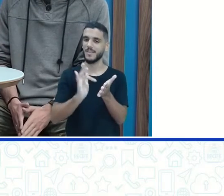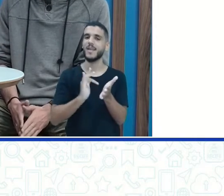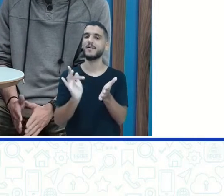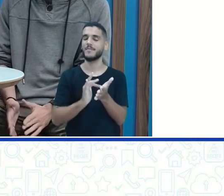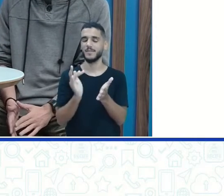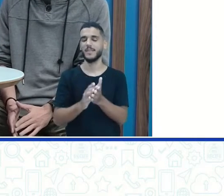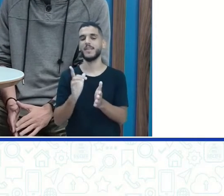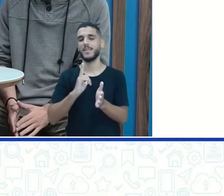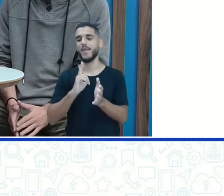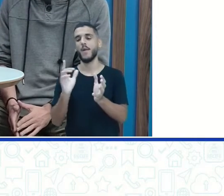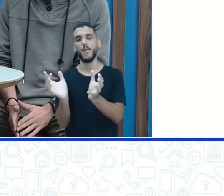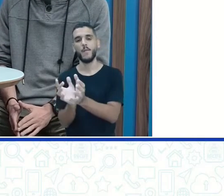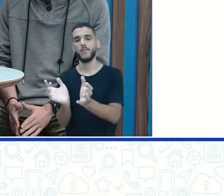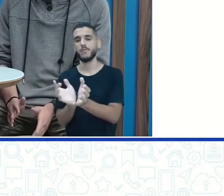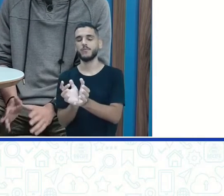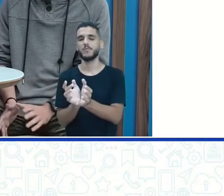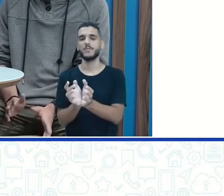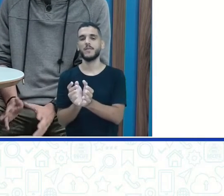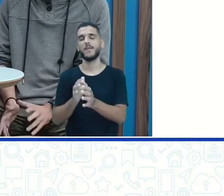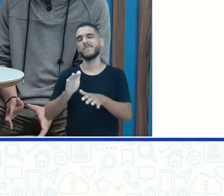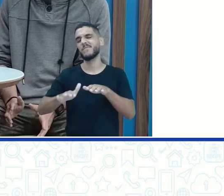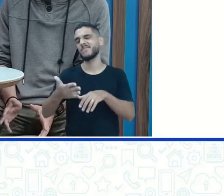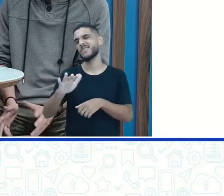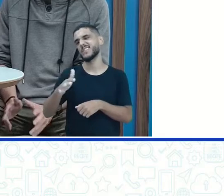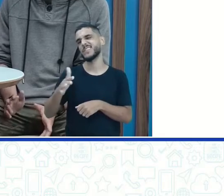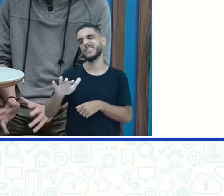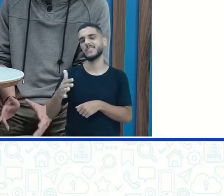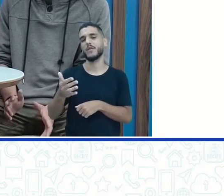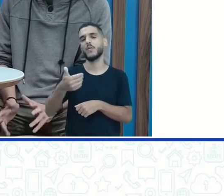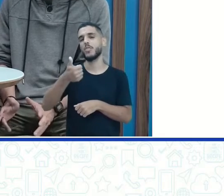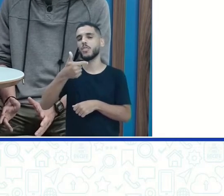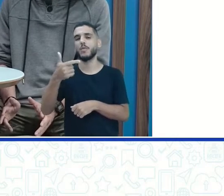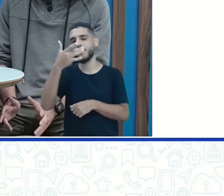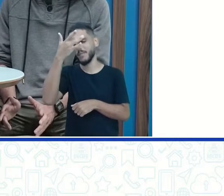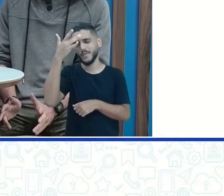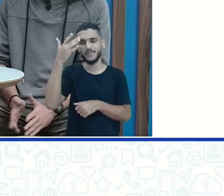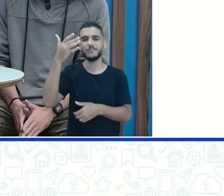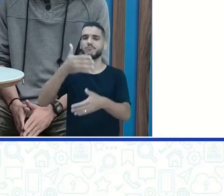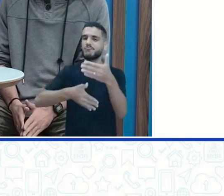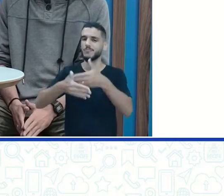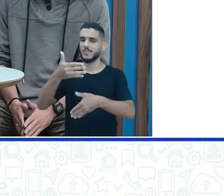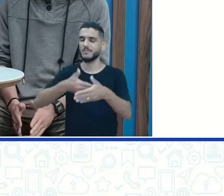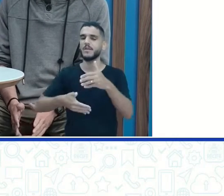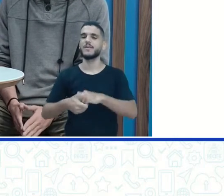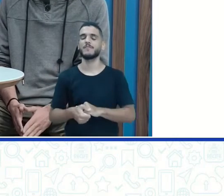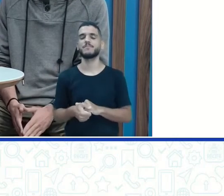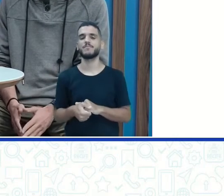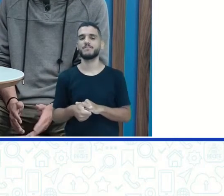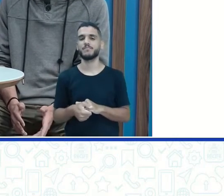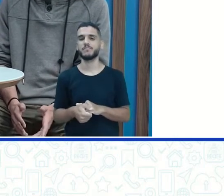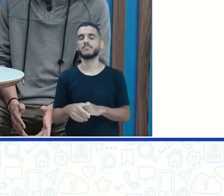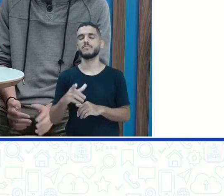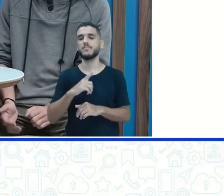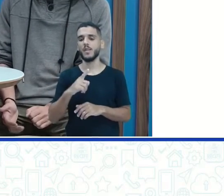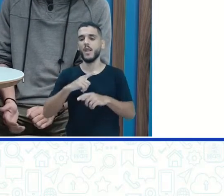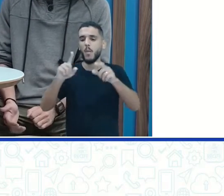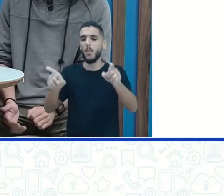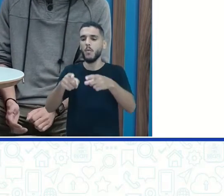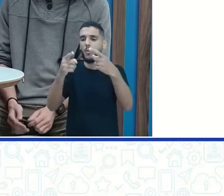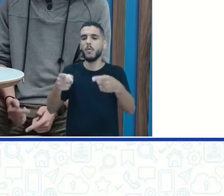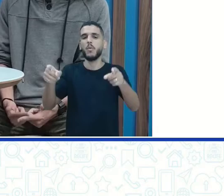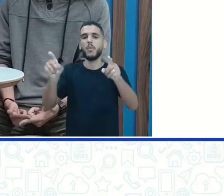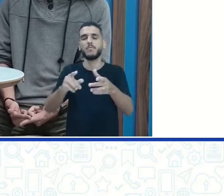eu tenho um grupo com aproximadamente umas 12 pessoas, que eles fazem parte da orquestra de